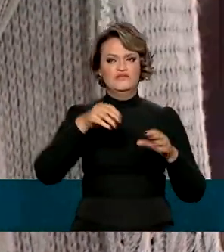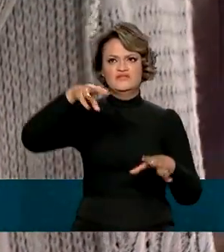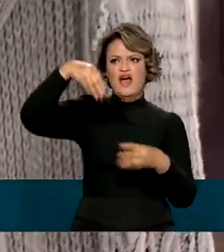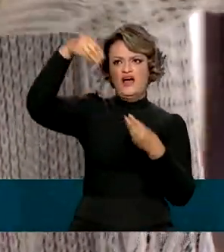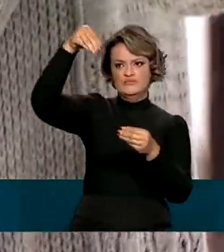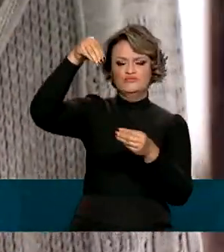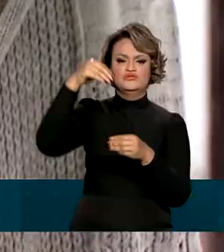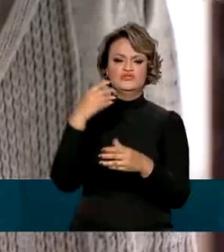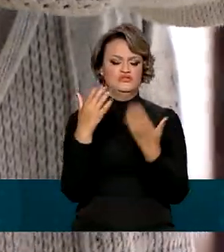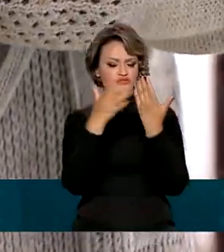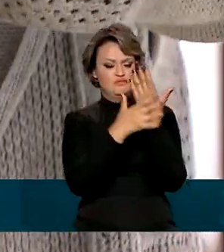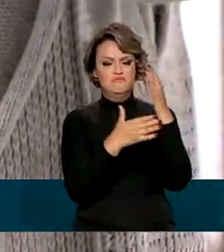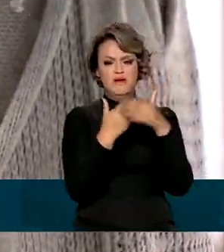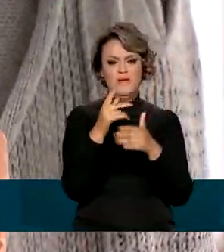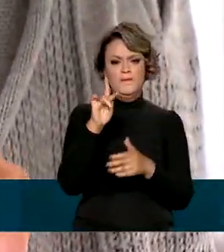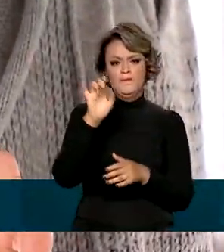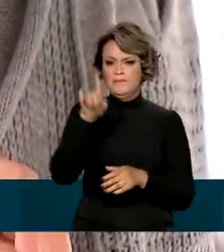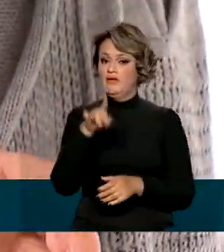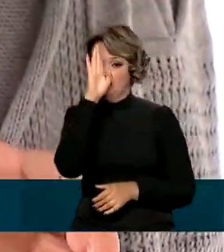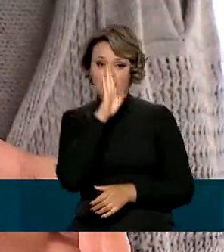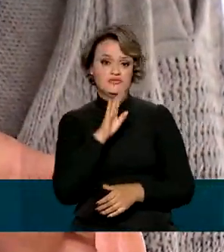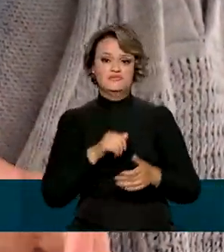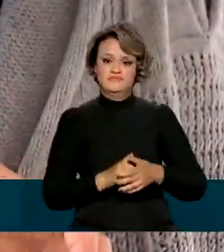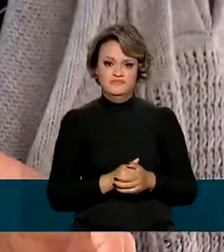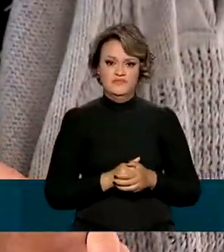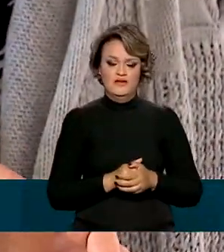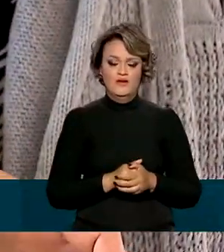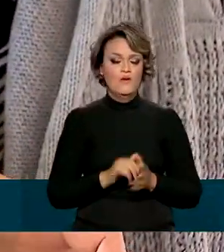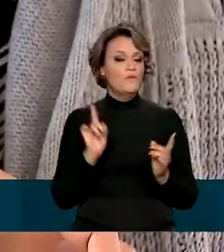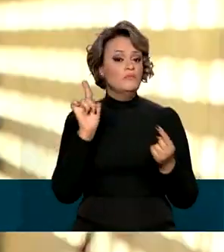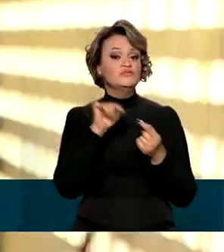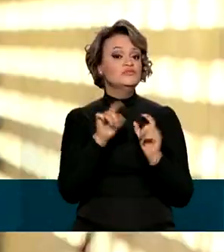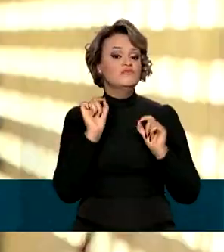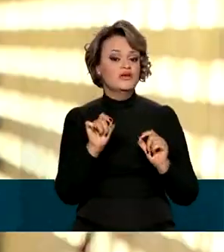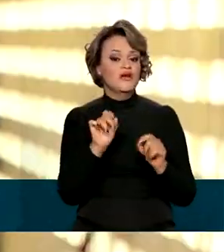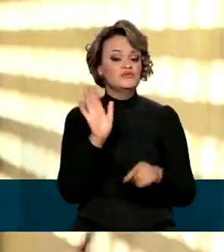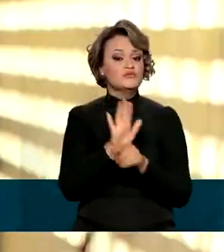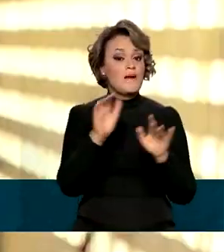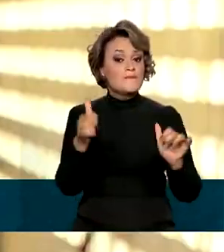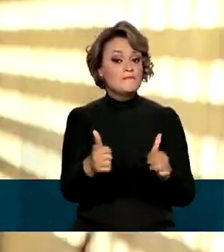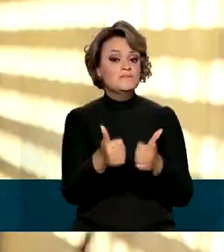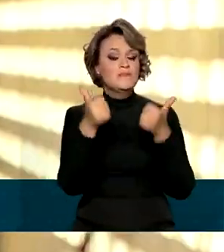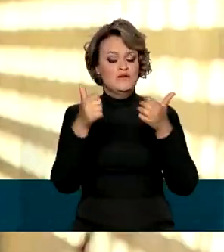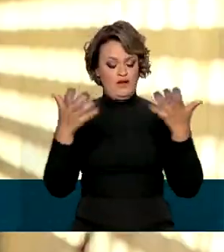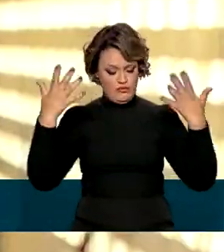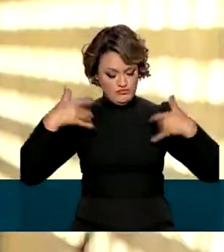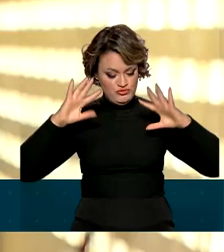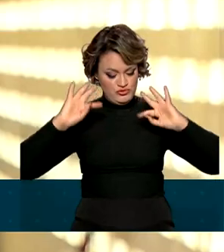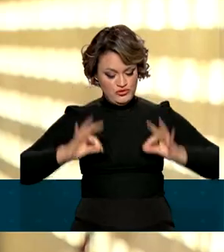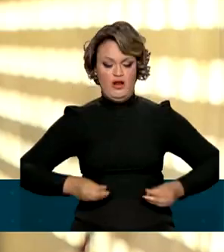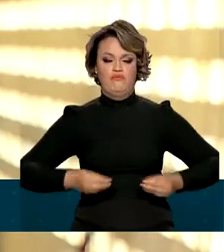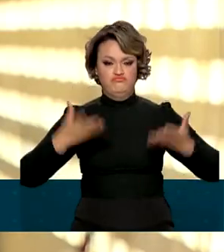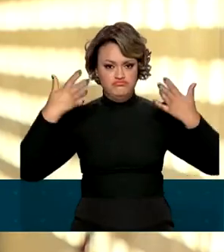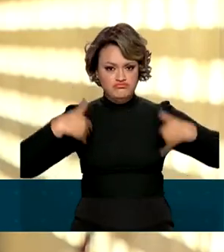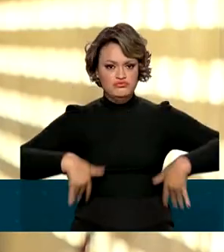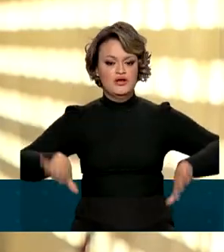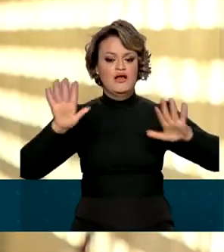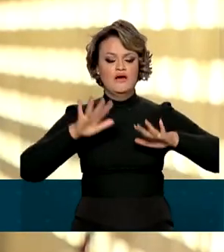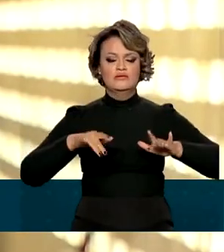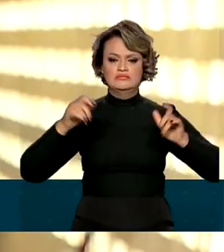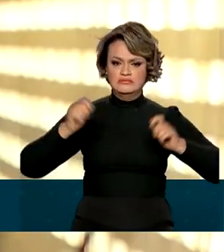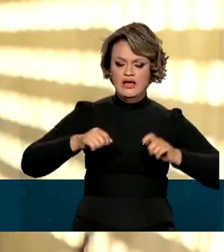raio-x de mão de pé tudo de graça objetivo a melhorar a parte geral de